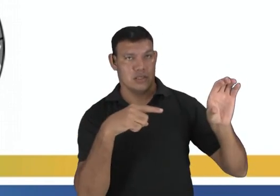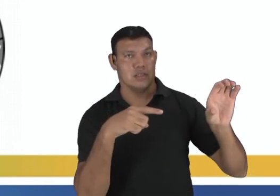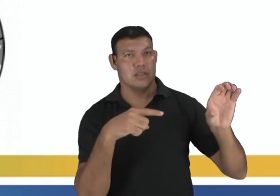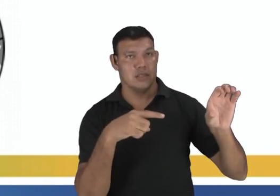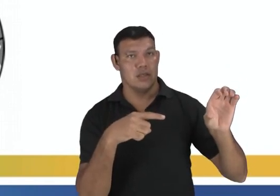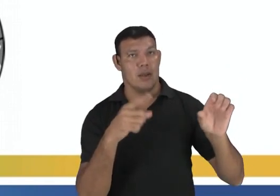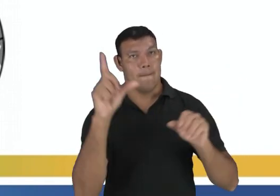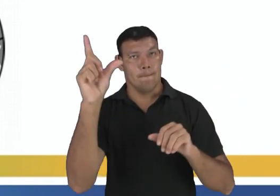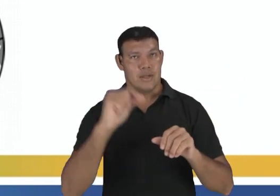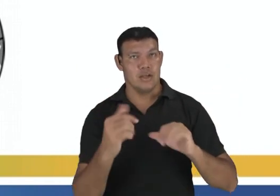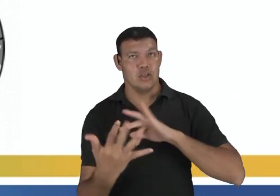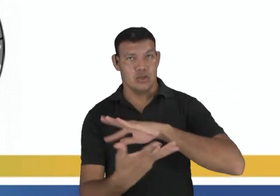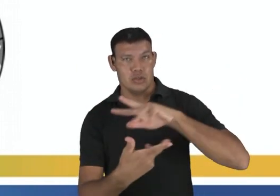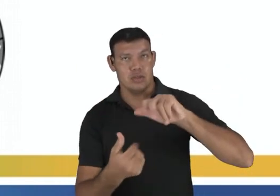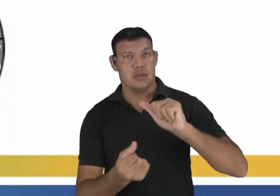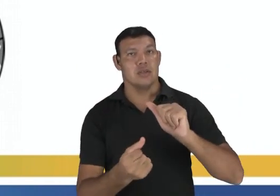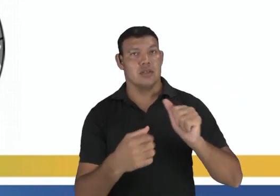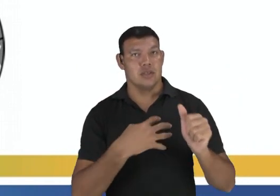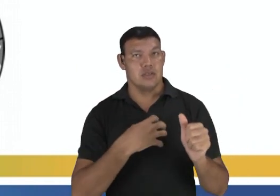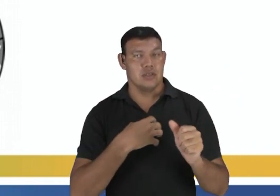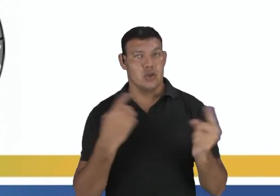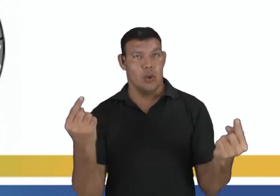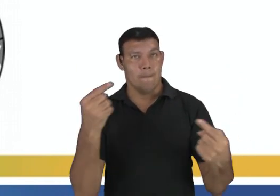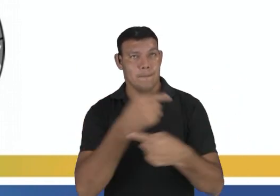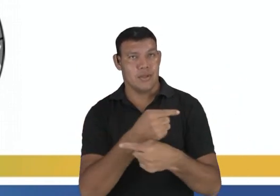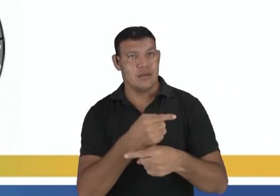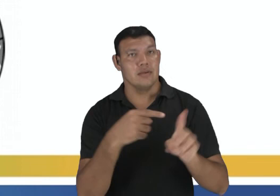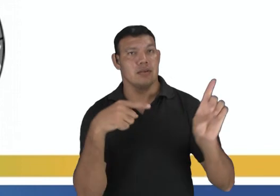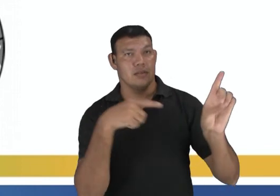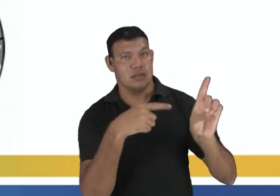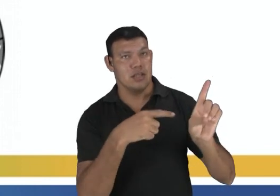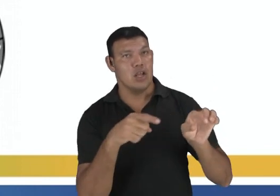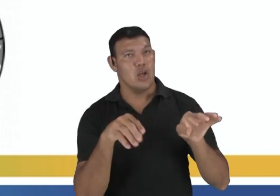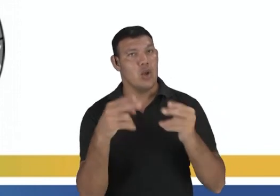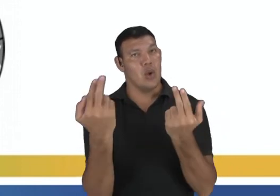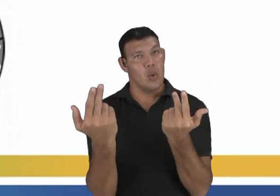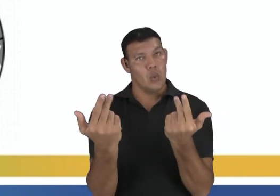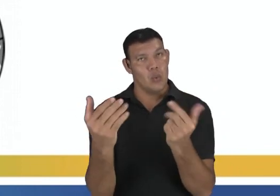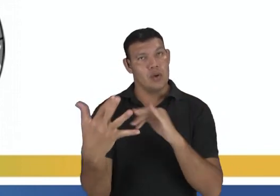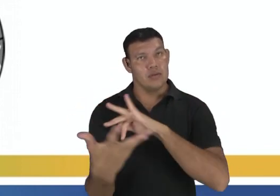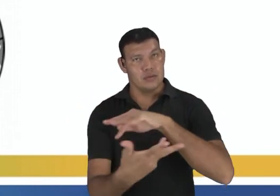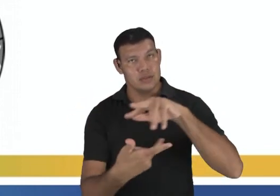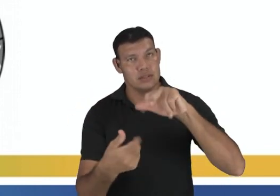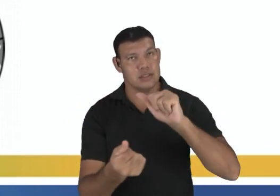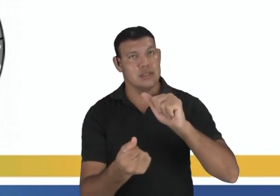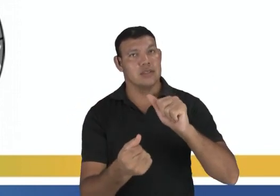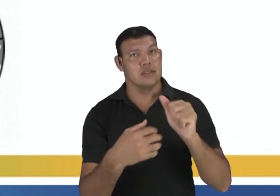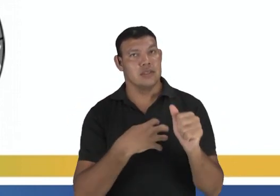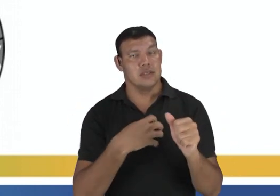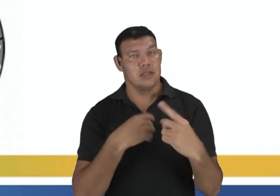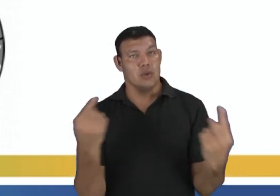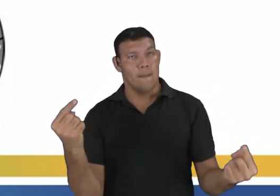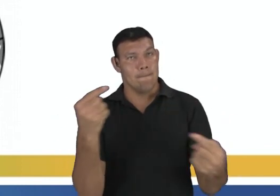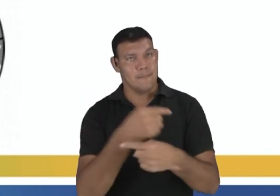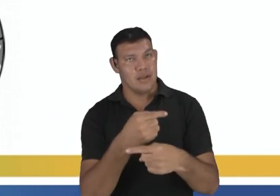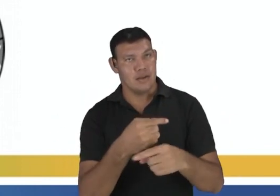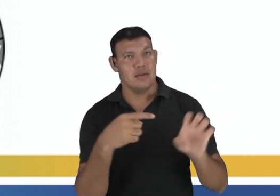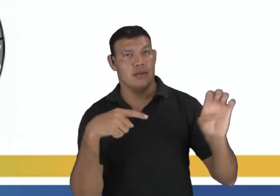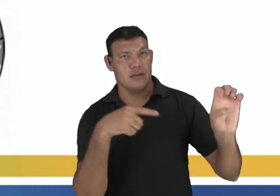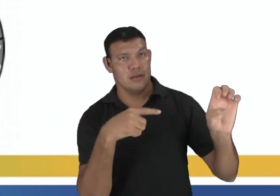e no sentido oposto? Superior à da Terra e no sentido oposto? Então, você tem que verificar qual o sentido e